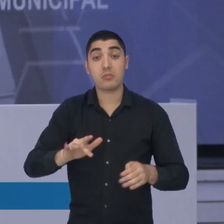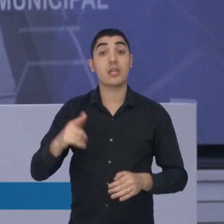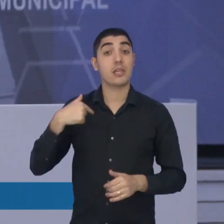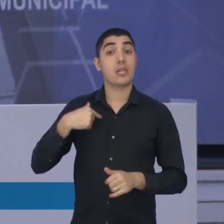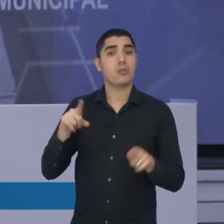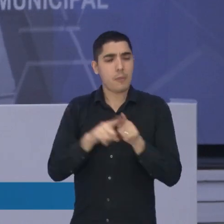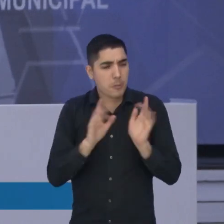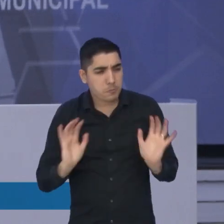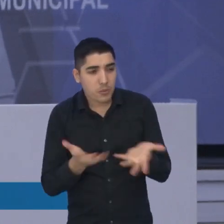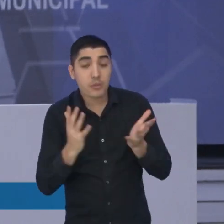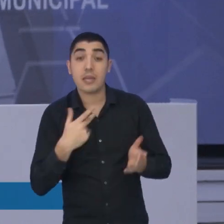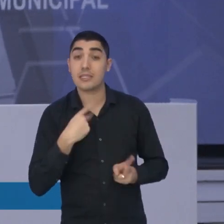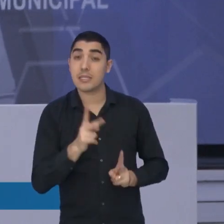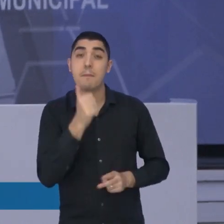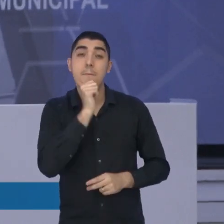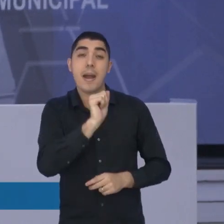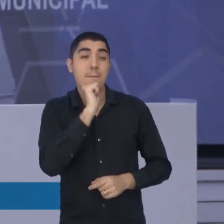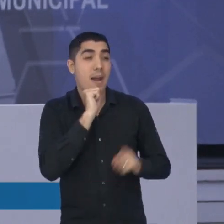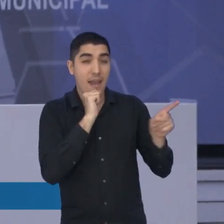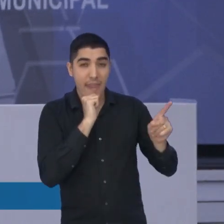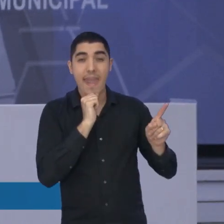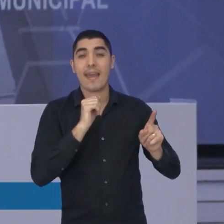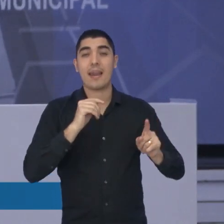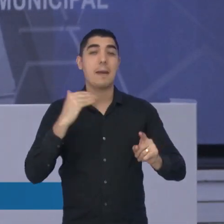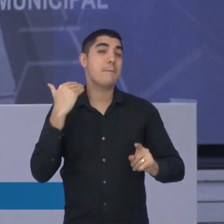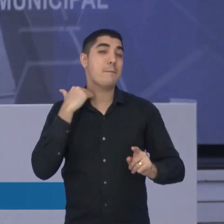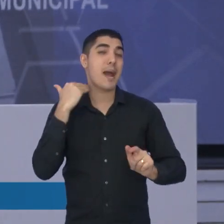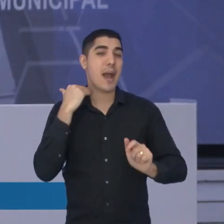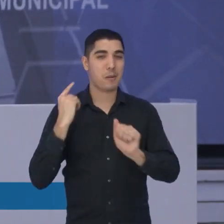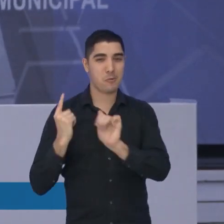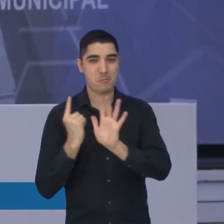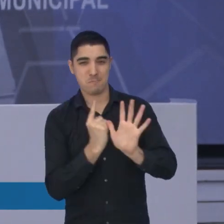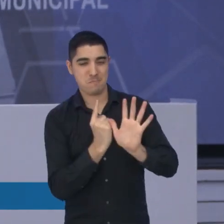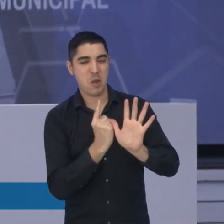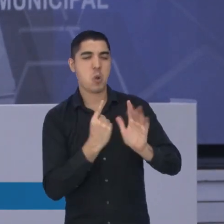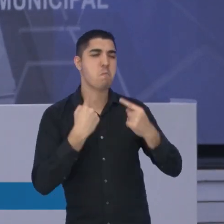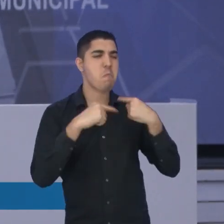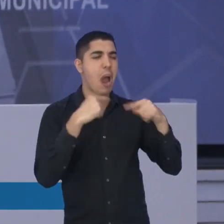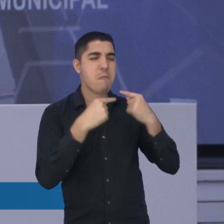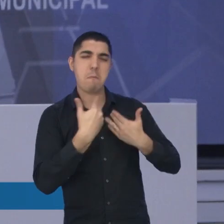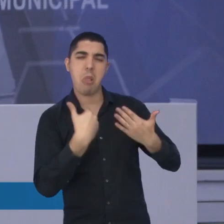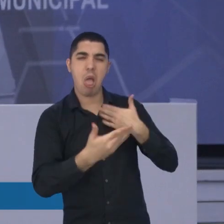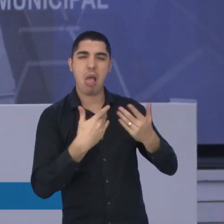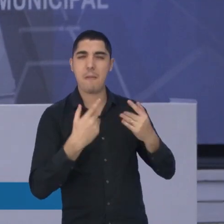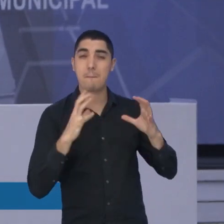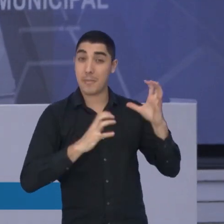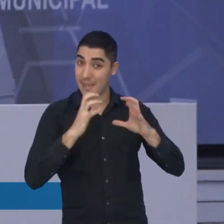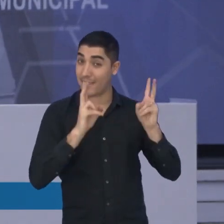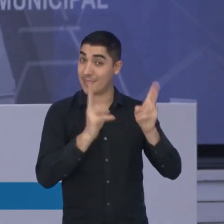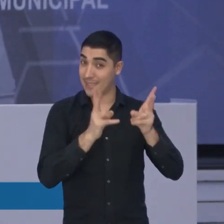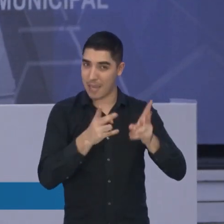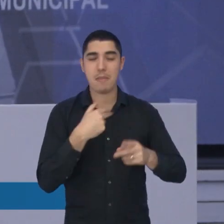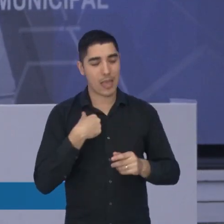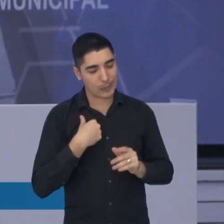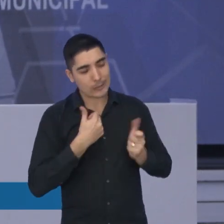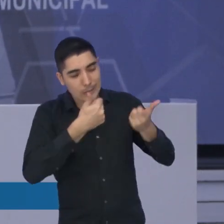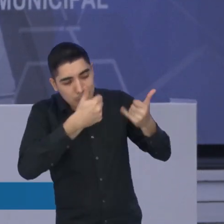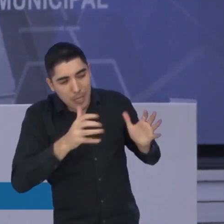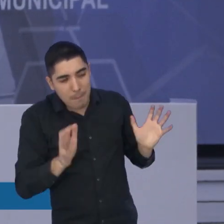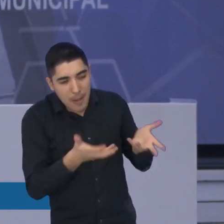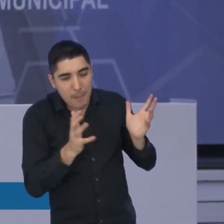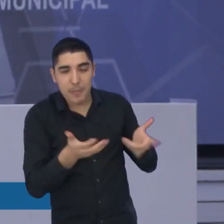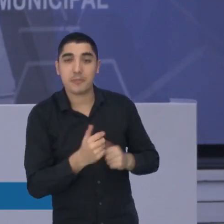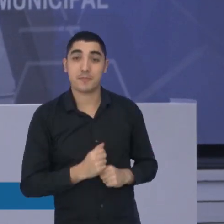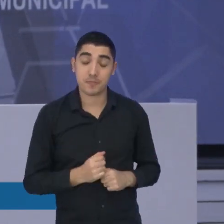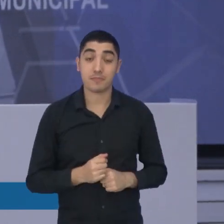mãe que bate boca em fila de banco com as pessoas. E para finalizar, agora eu vou justificar porque eu